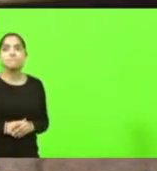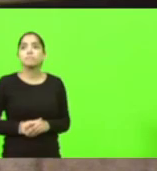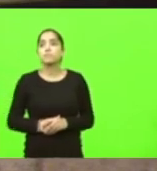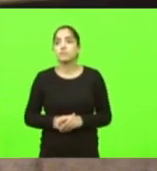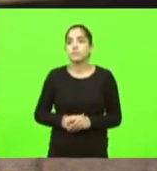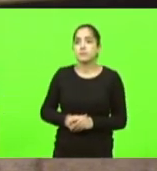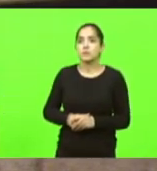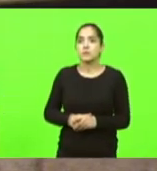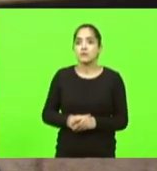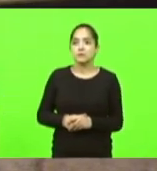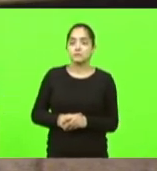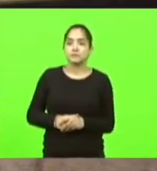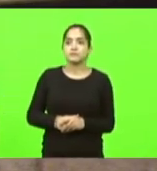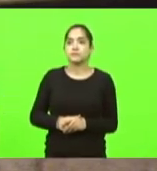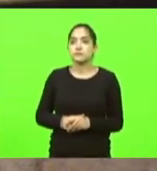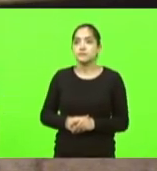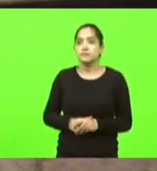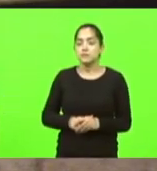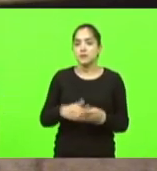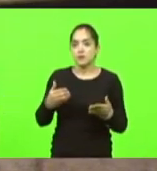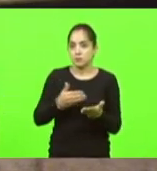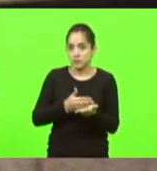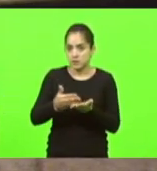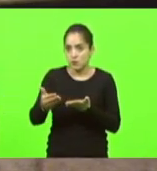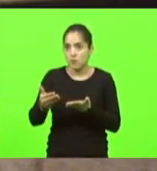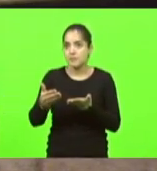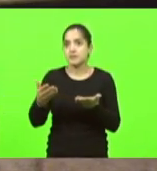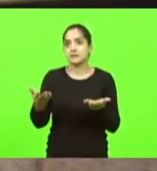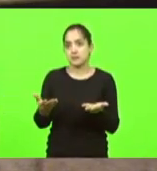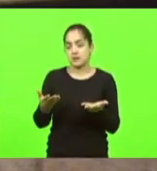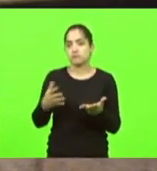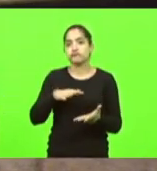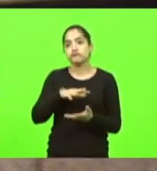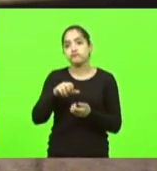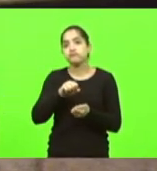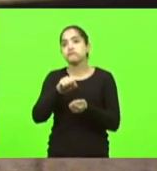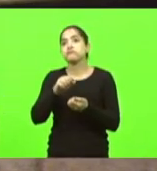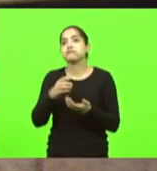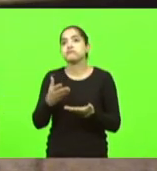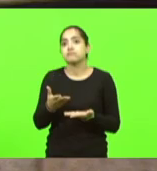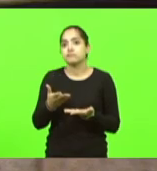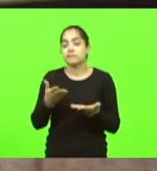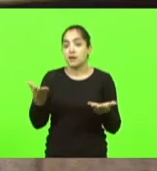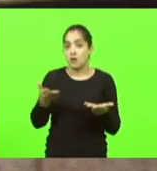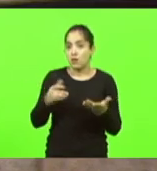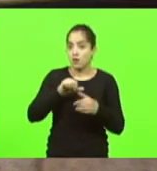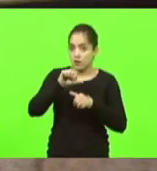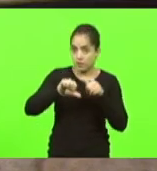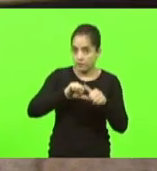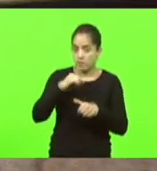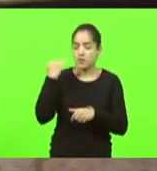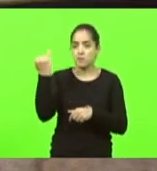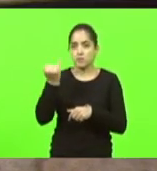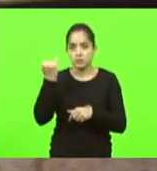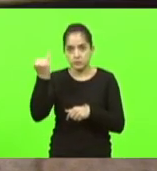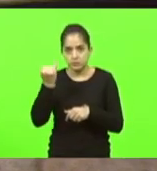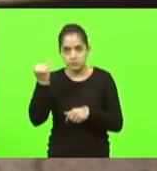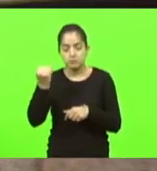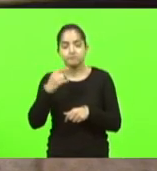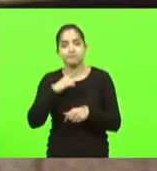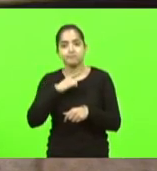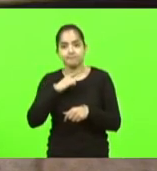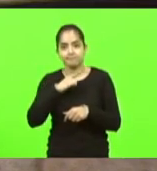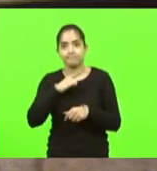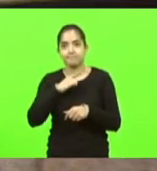parar de contribuir o iprev tem que começar a ser mais auto-sustentável agora a reforma é importante eu tenho ressalvas